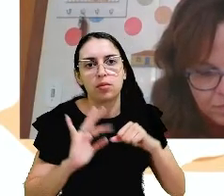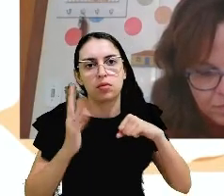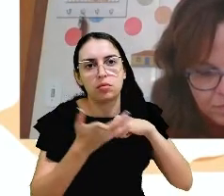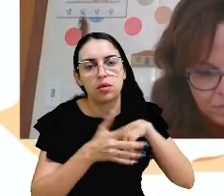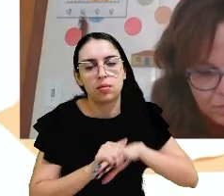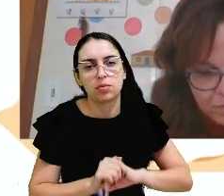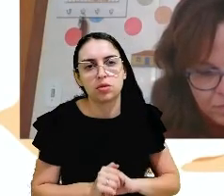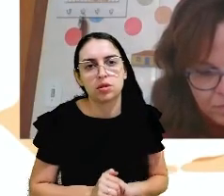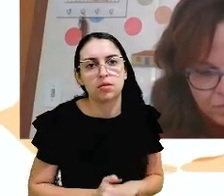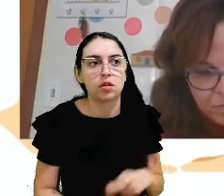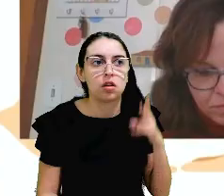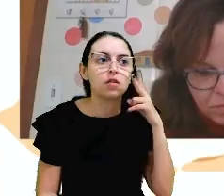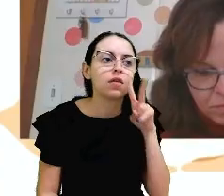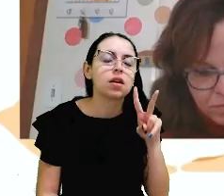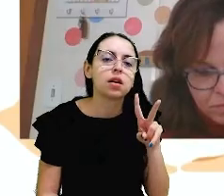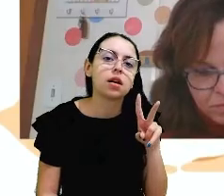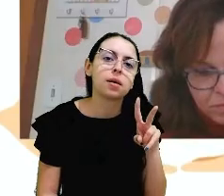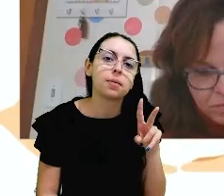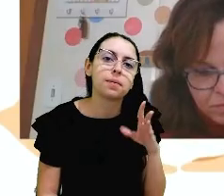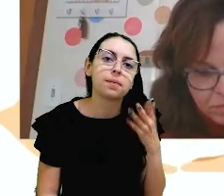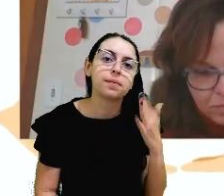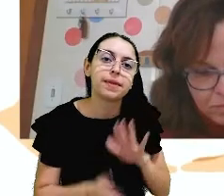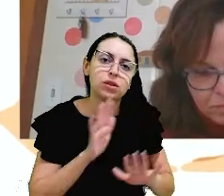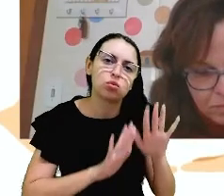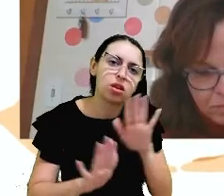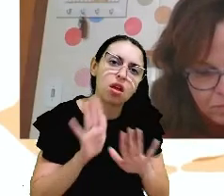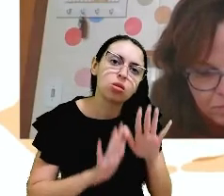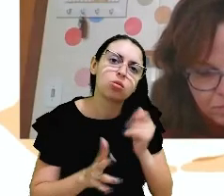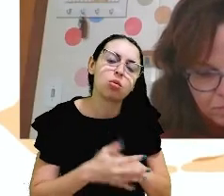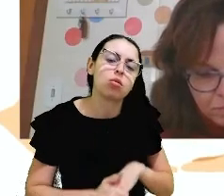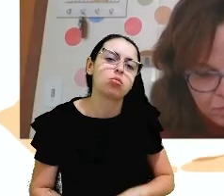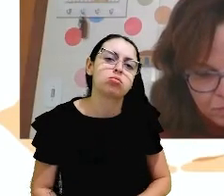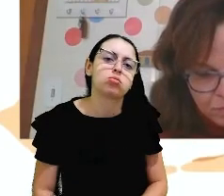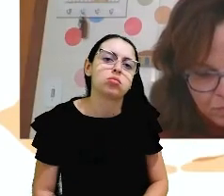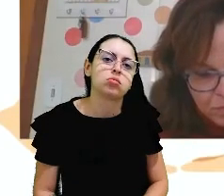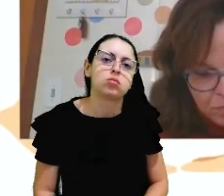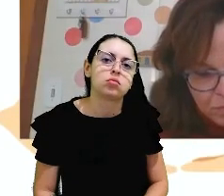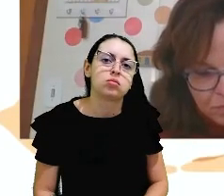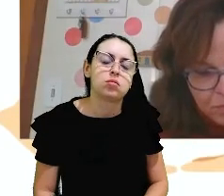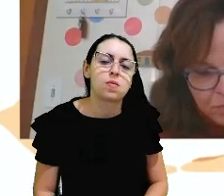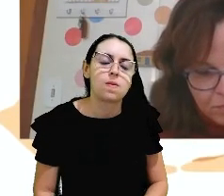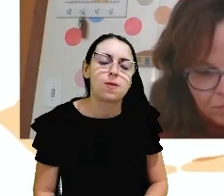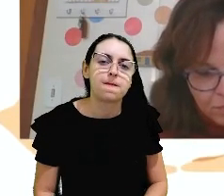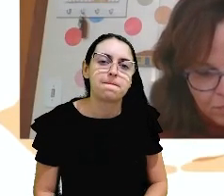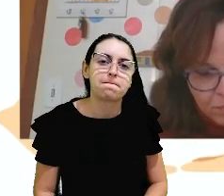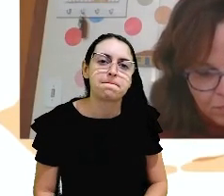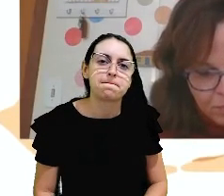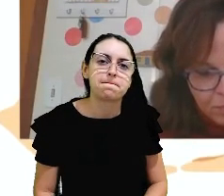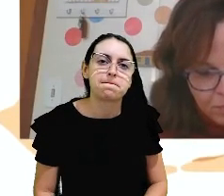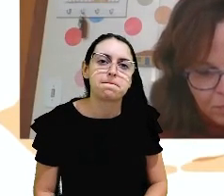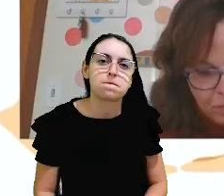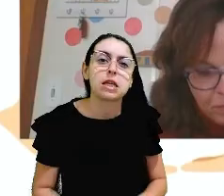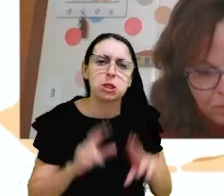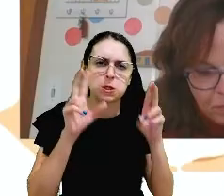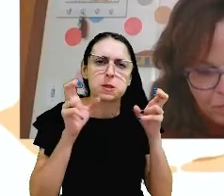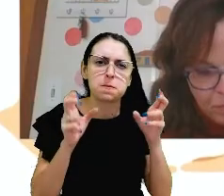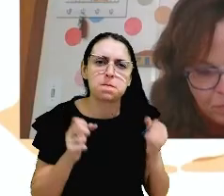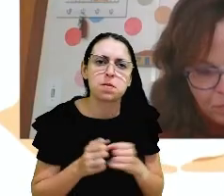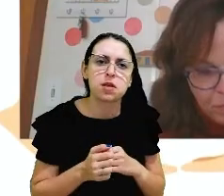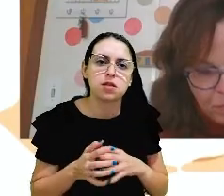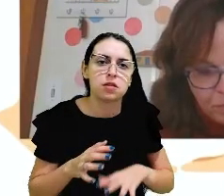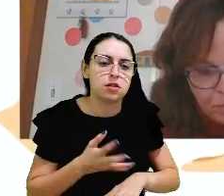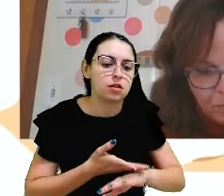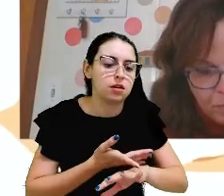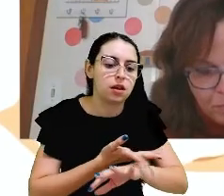com um olhar um pouco mais solidário, né? Acho que essas questões que ficaram